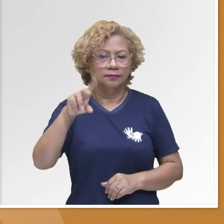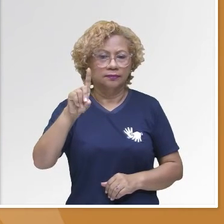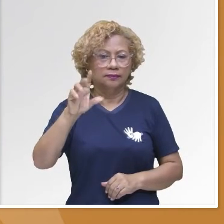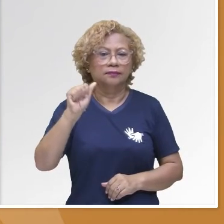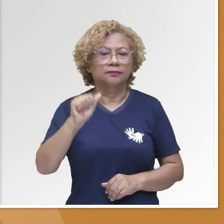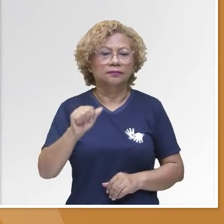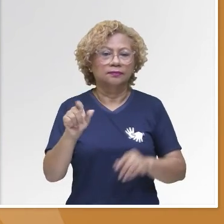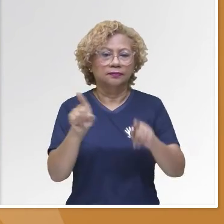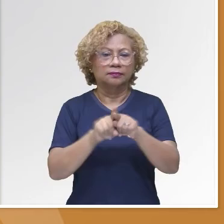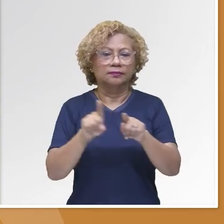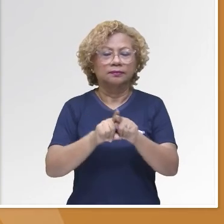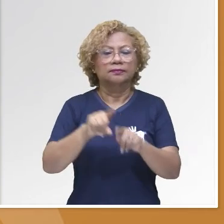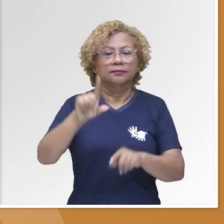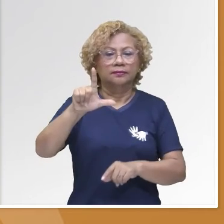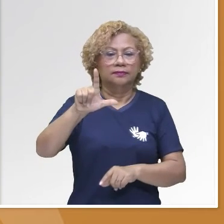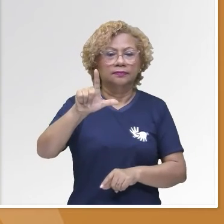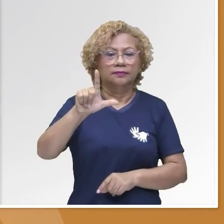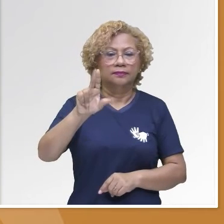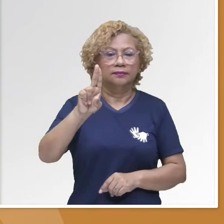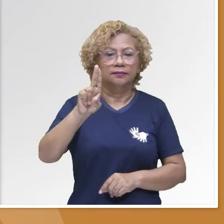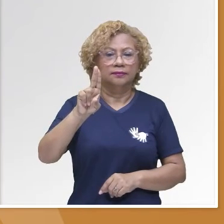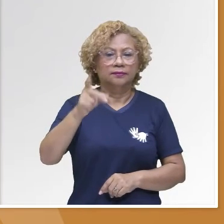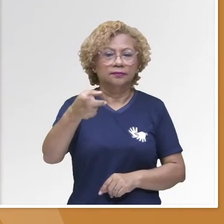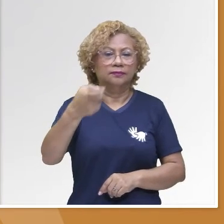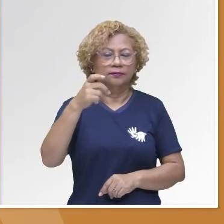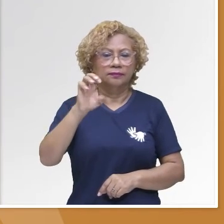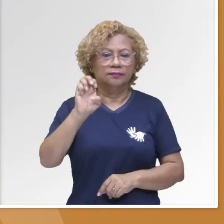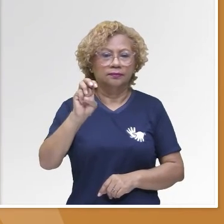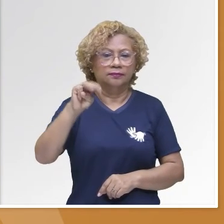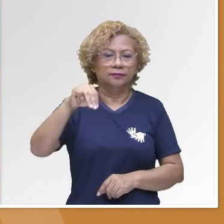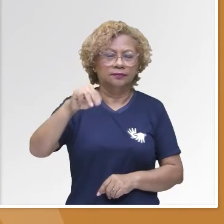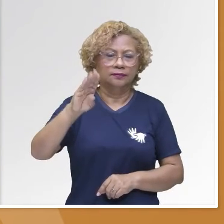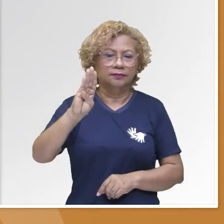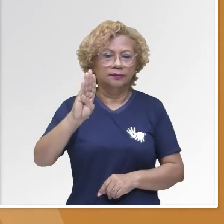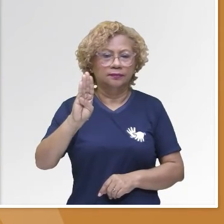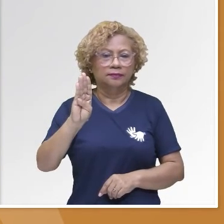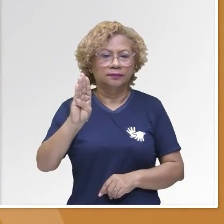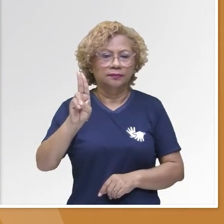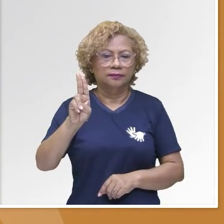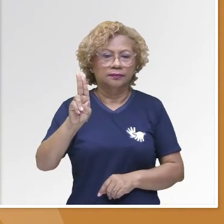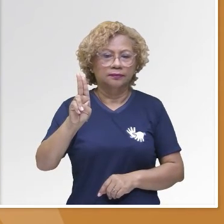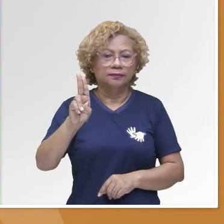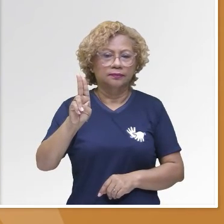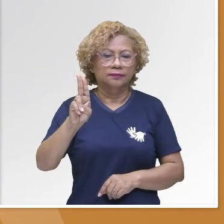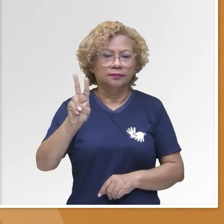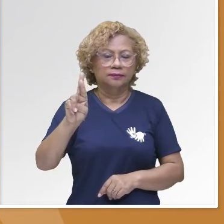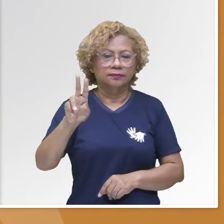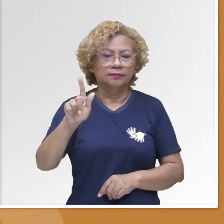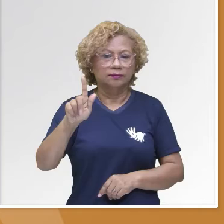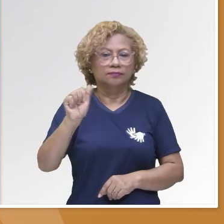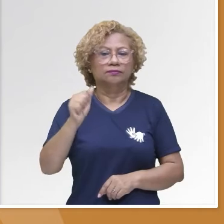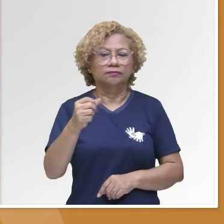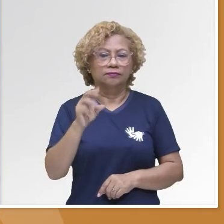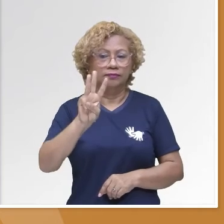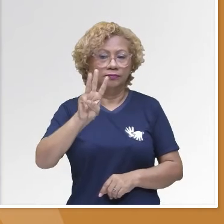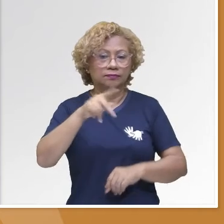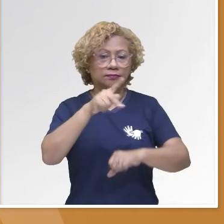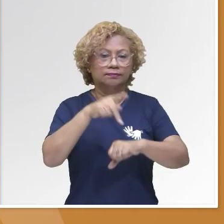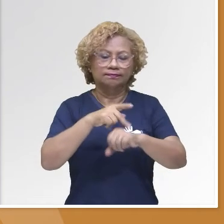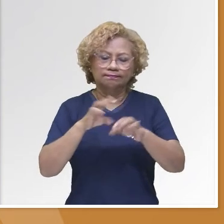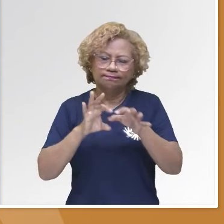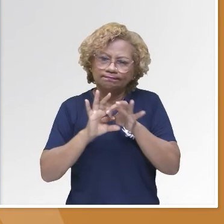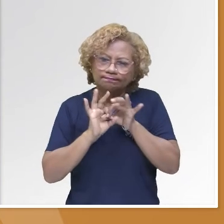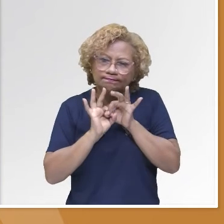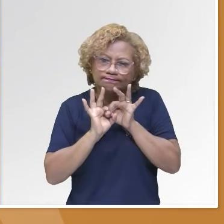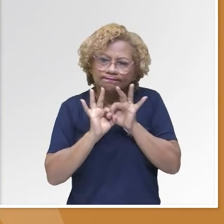né? São países que acabaram se juntando para melhorar o quê? A sua economia. Gente, esses países